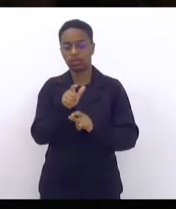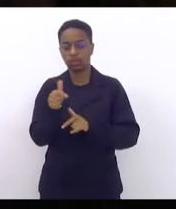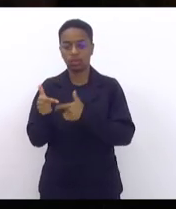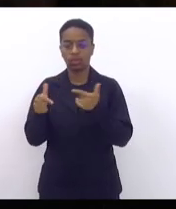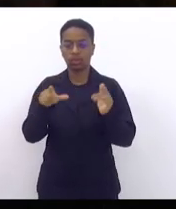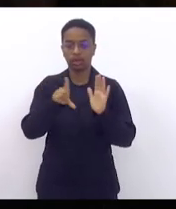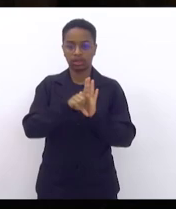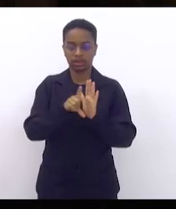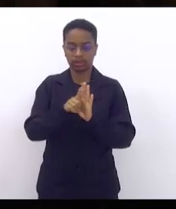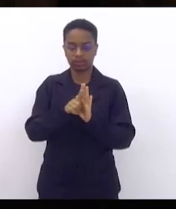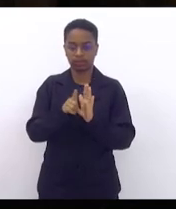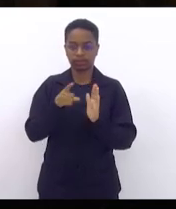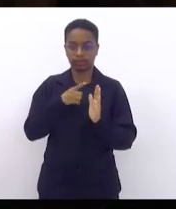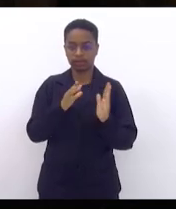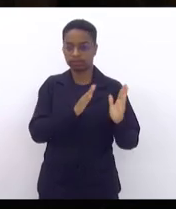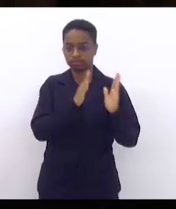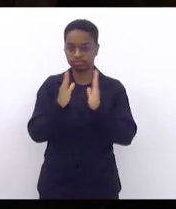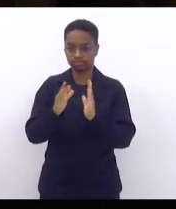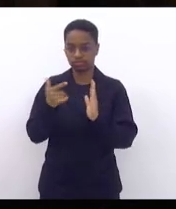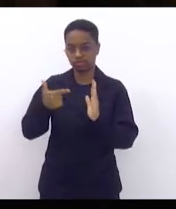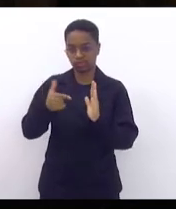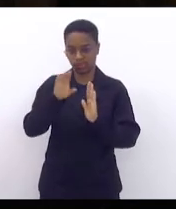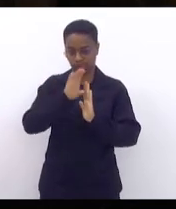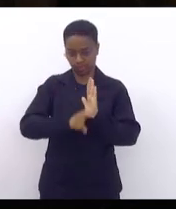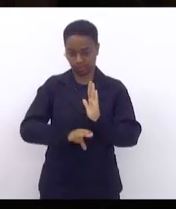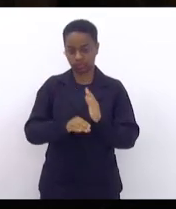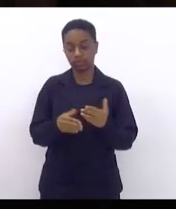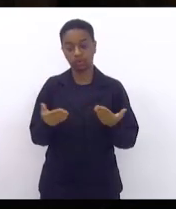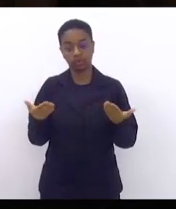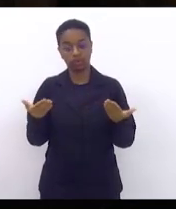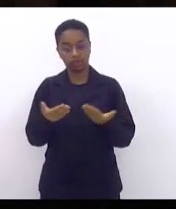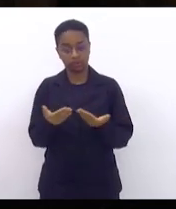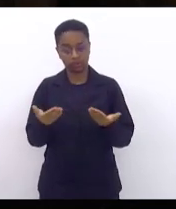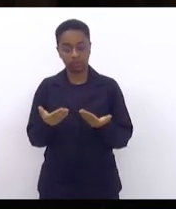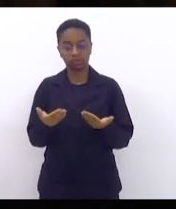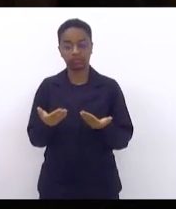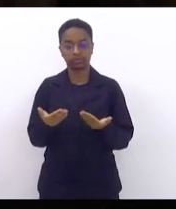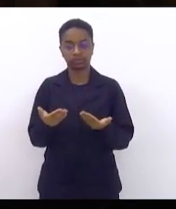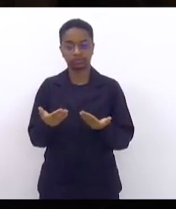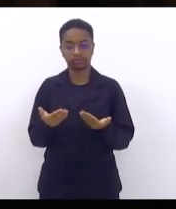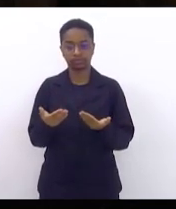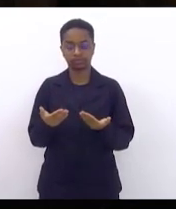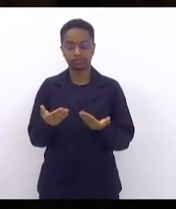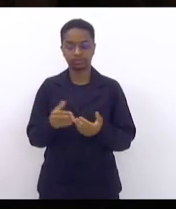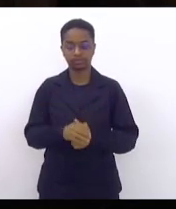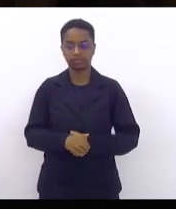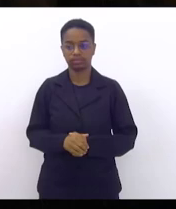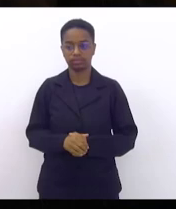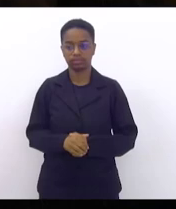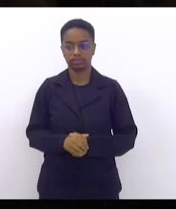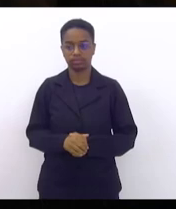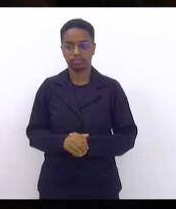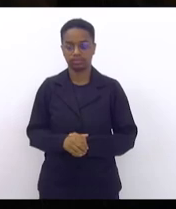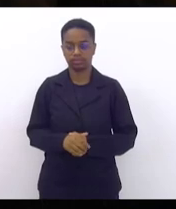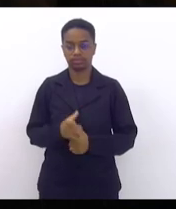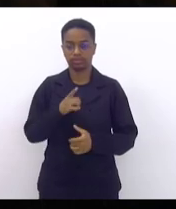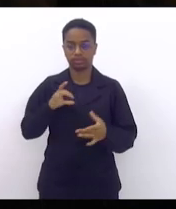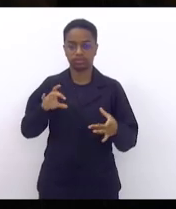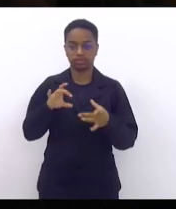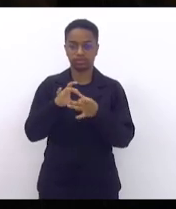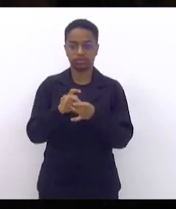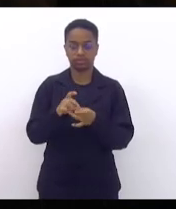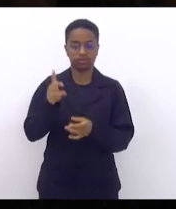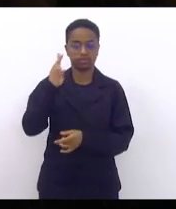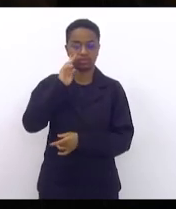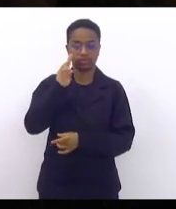fizemos como segunda Episódio E hoje nós dentro desse histórico de